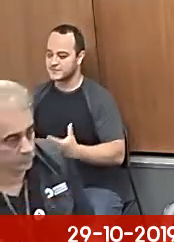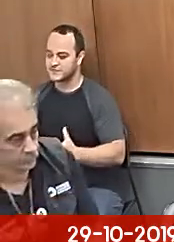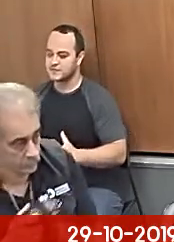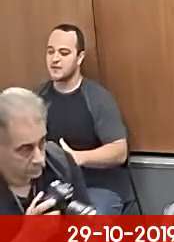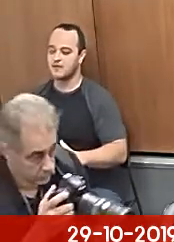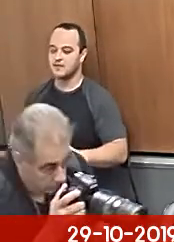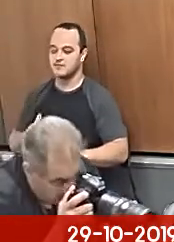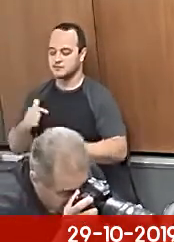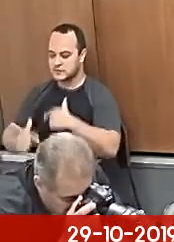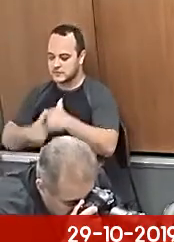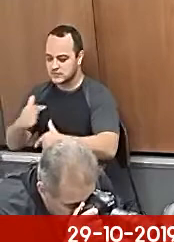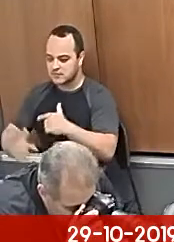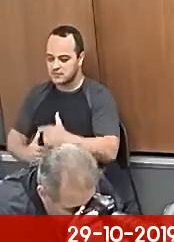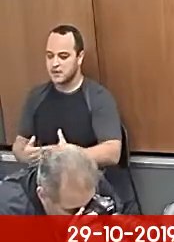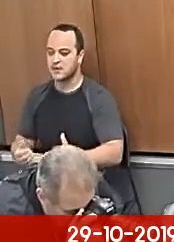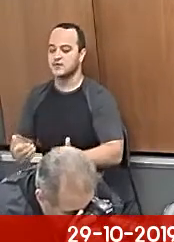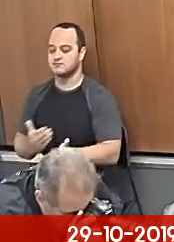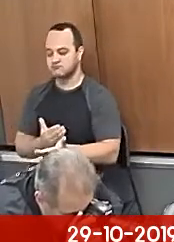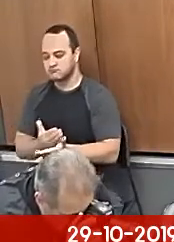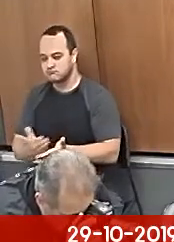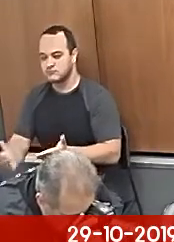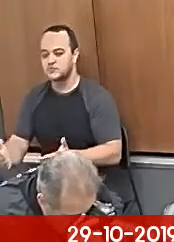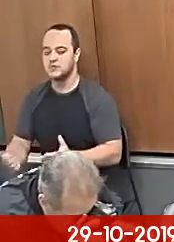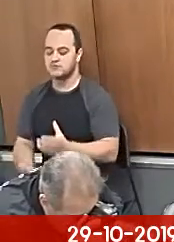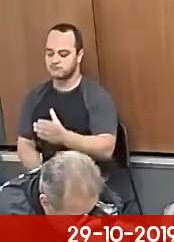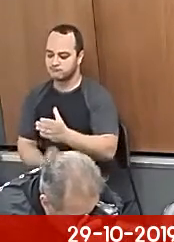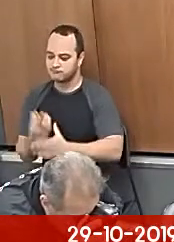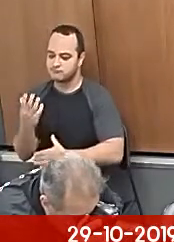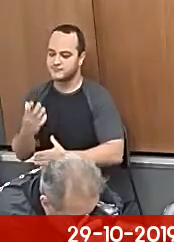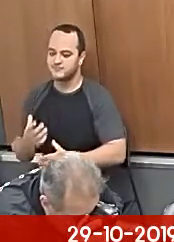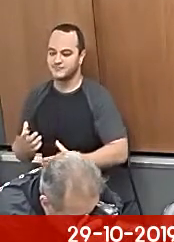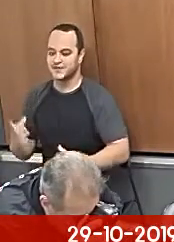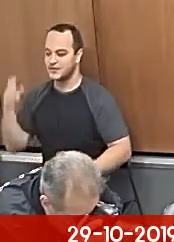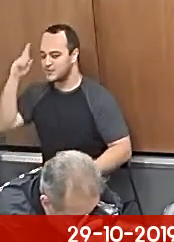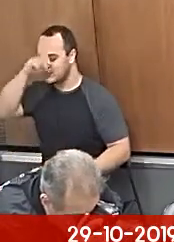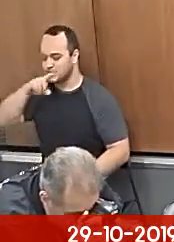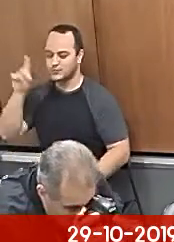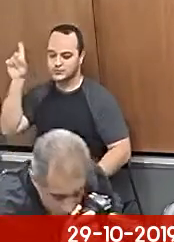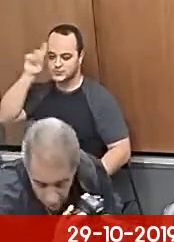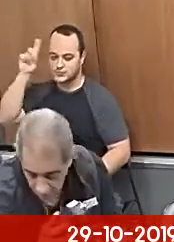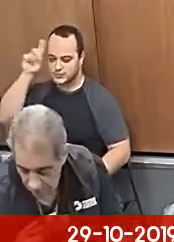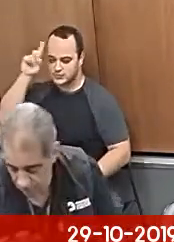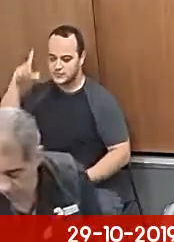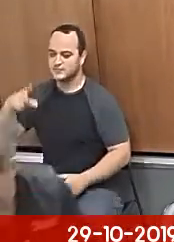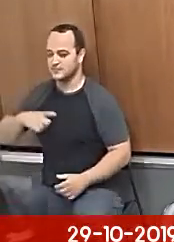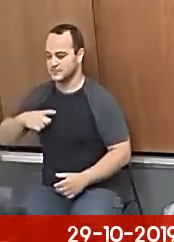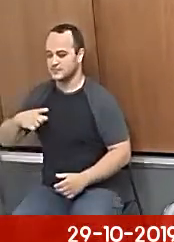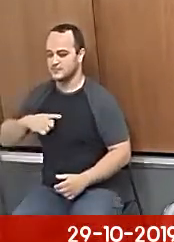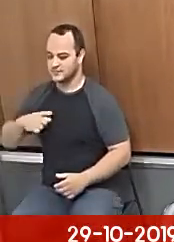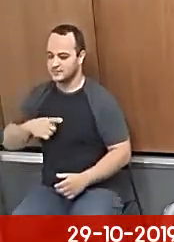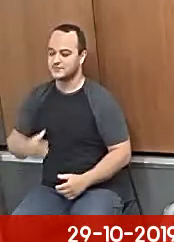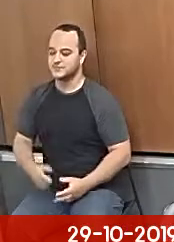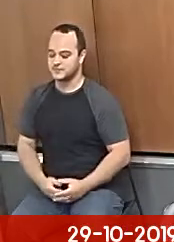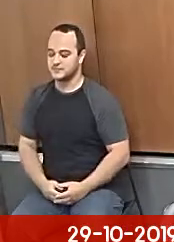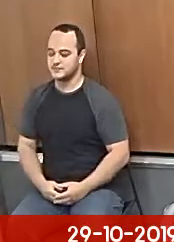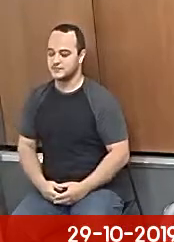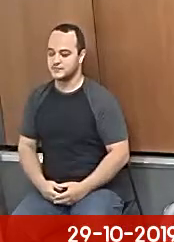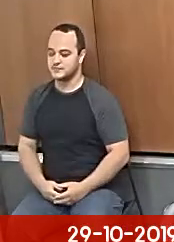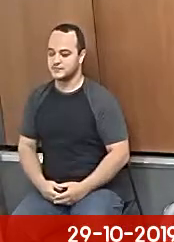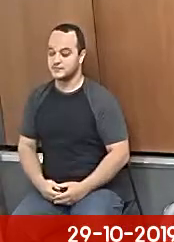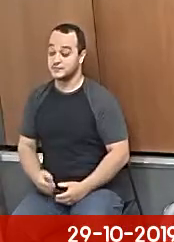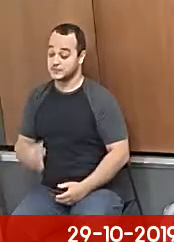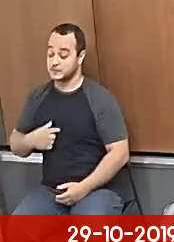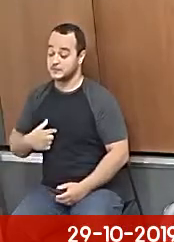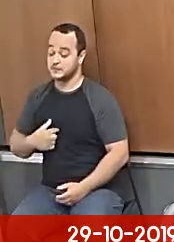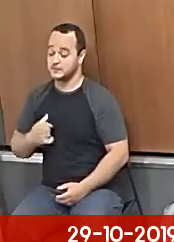que foi feito ao longo desses anos e a dificuldade diária. E eu queria acrescentar apenas uma